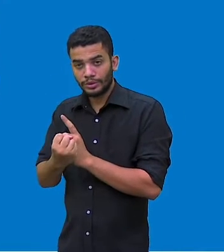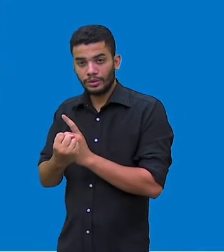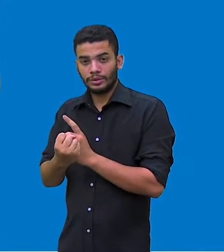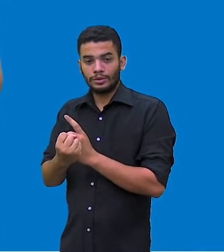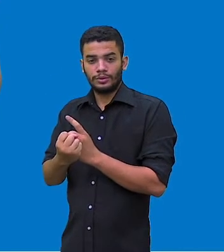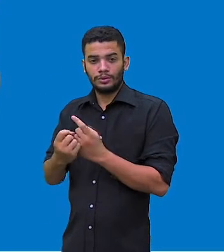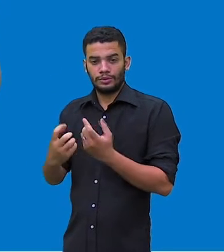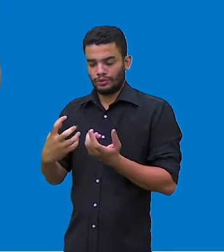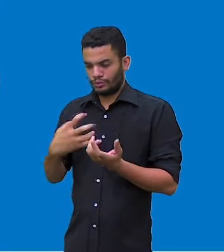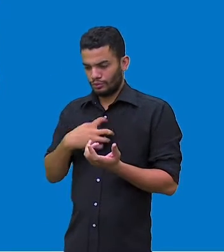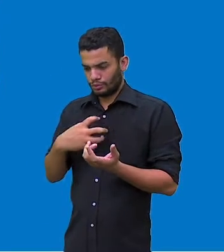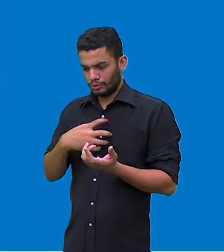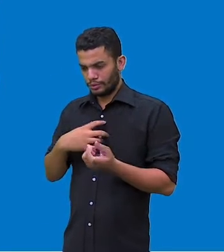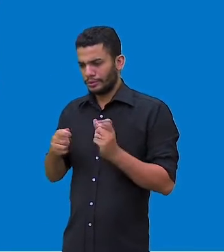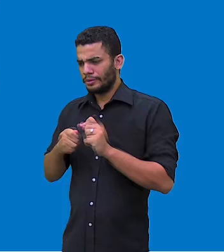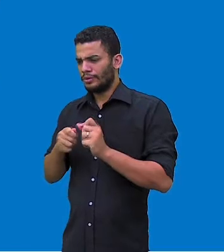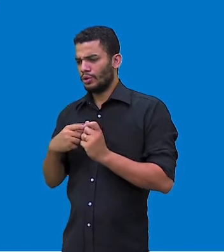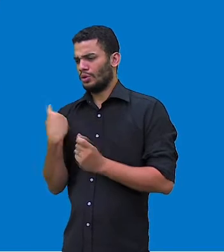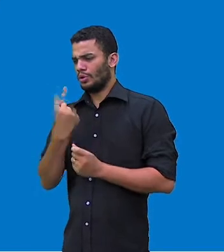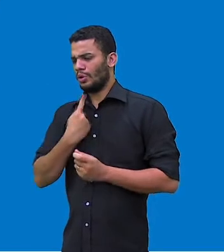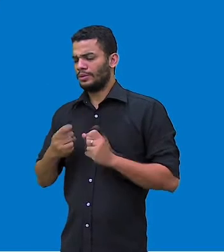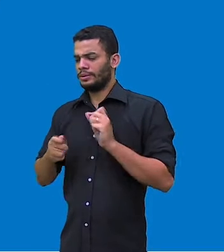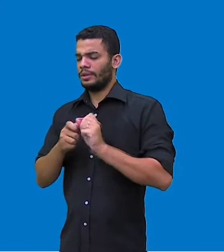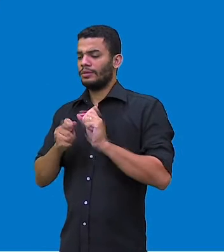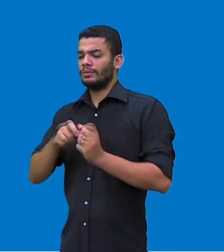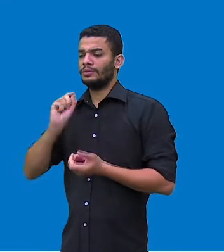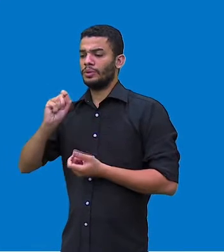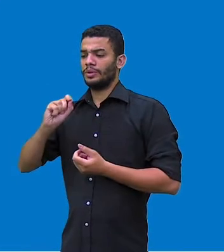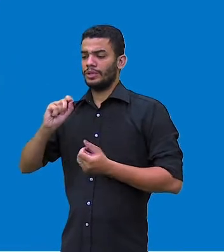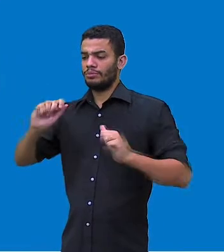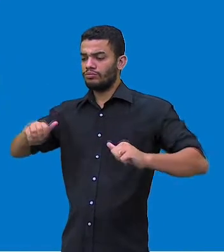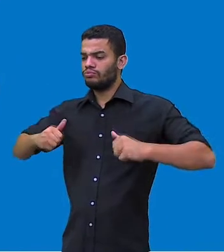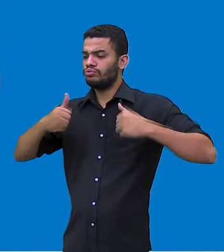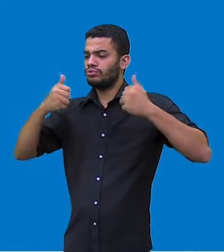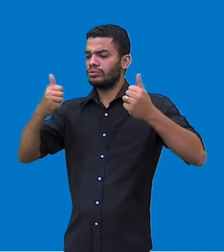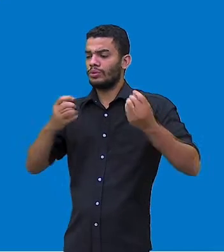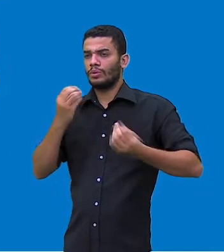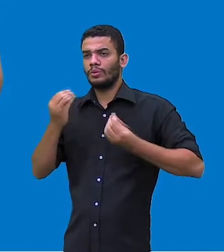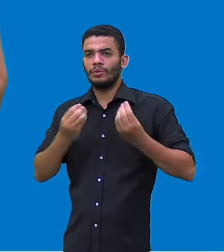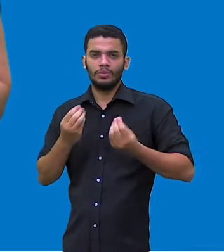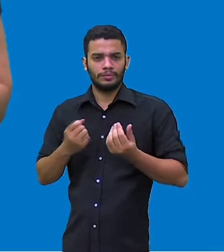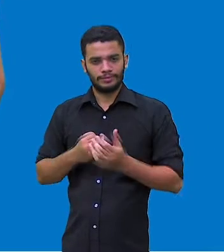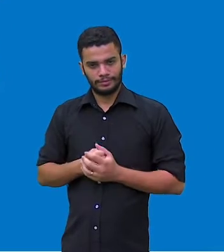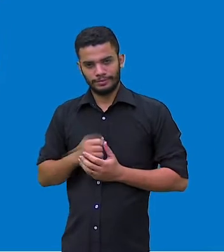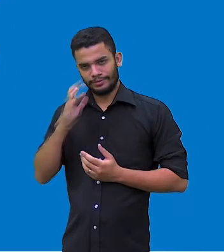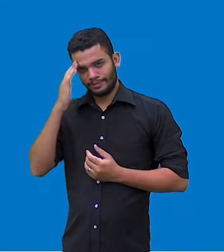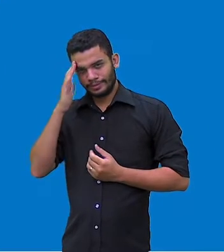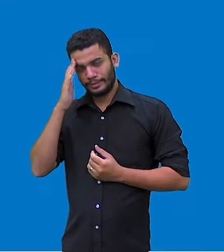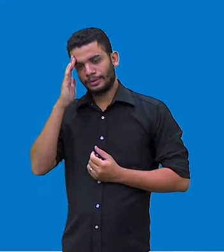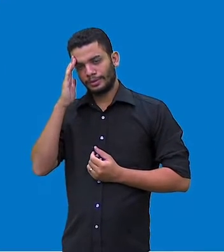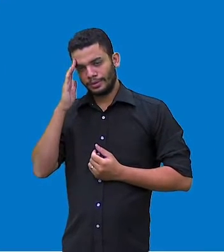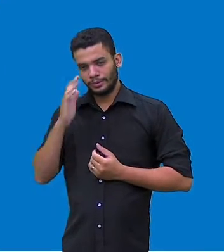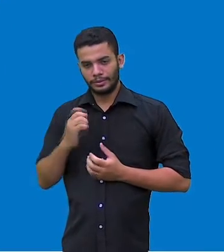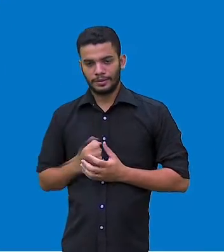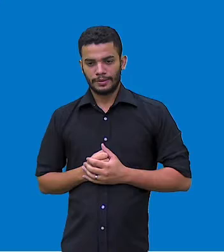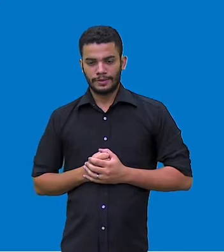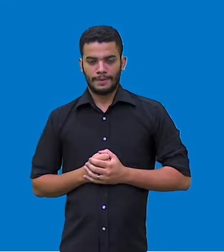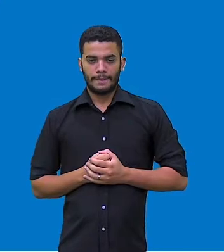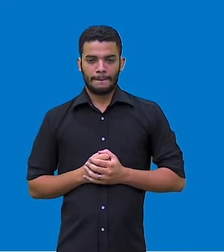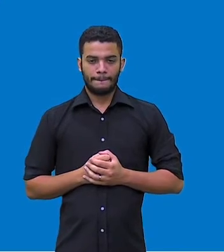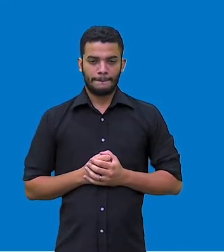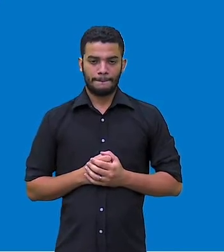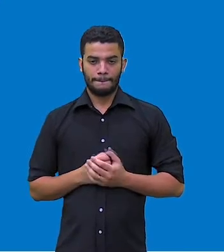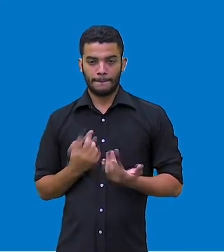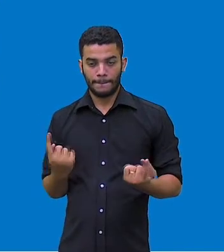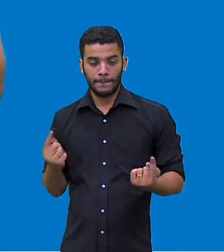Tá? Apresenta aí e geralmente fica então nessa conclusão, essa intervenção aí, né? Que é